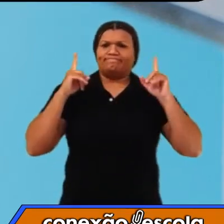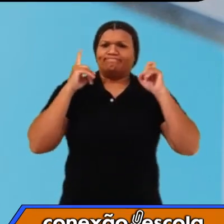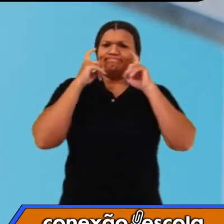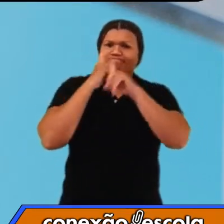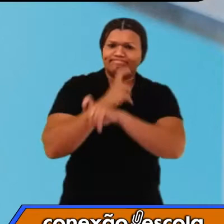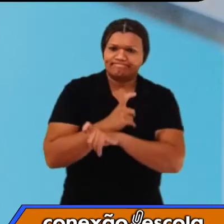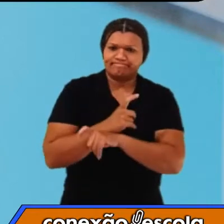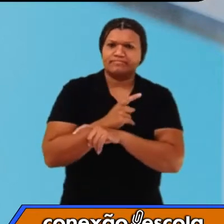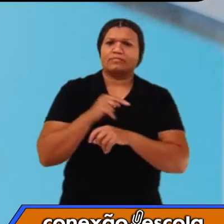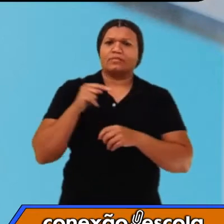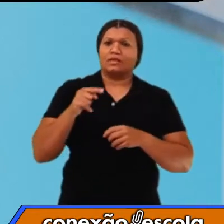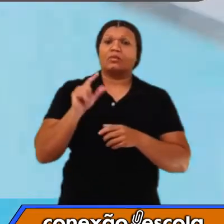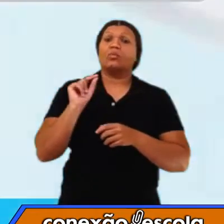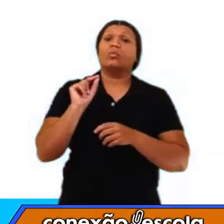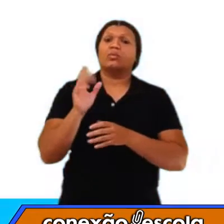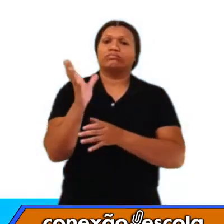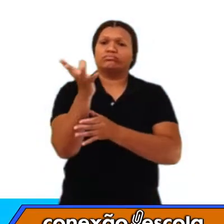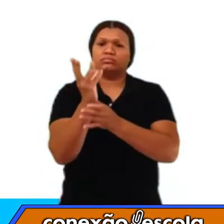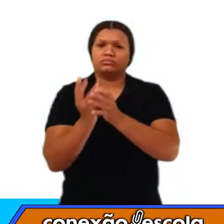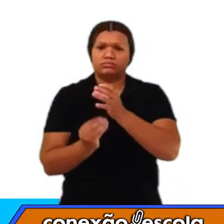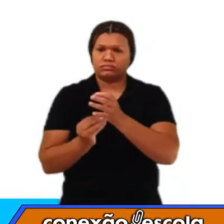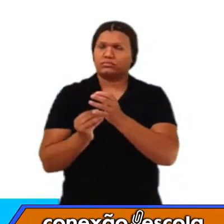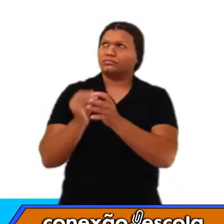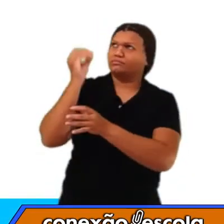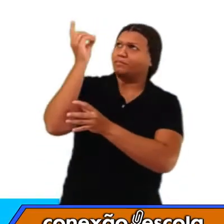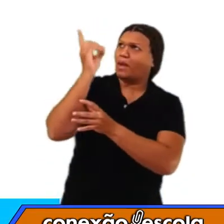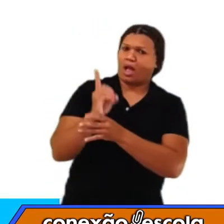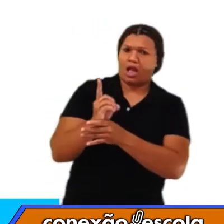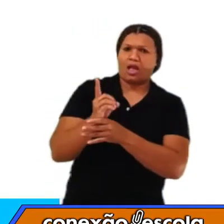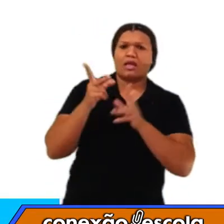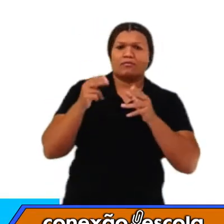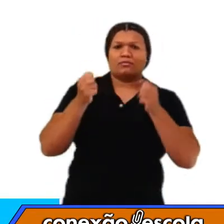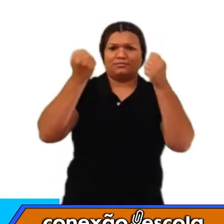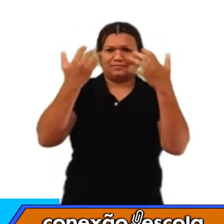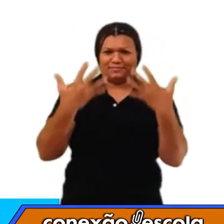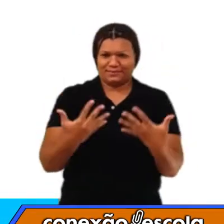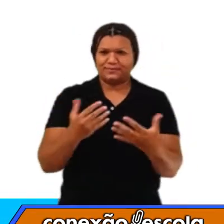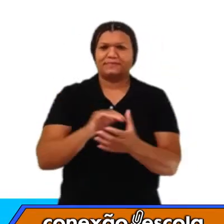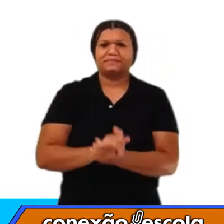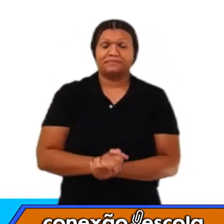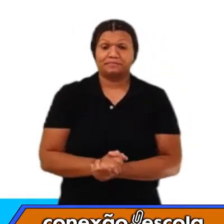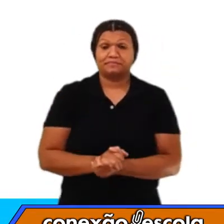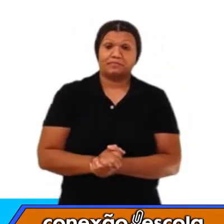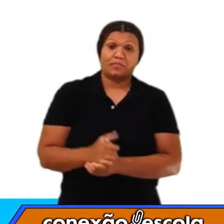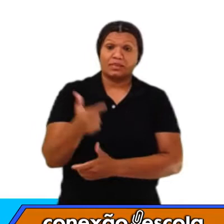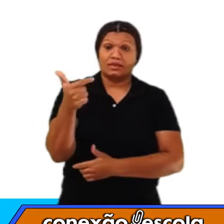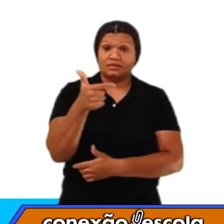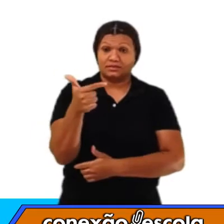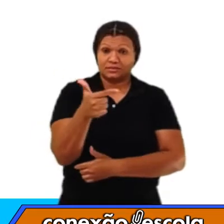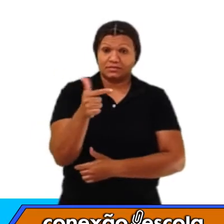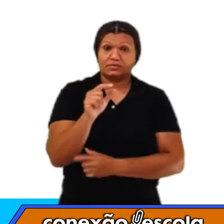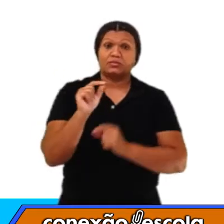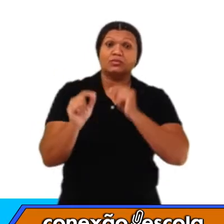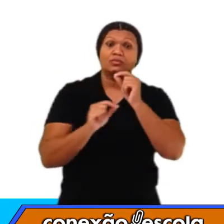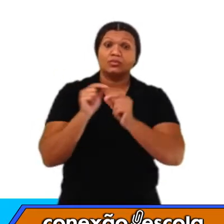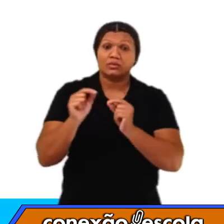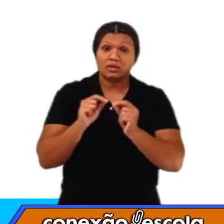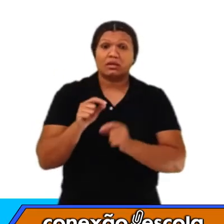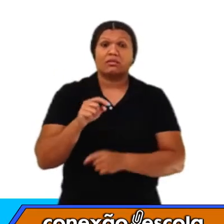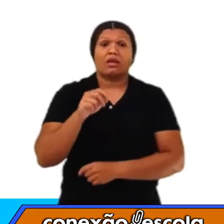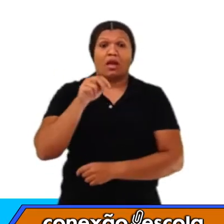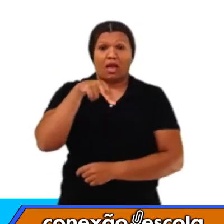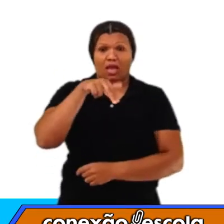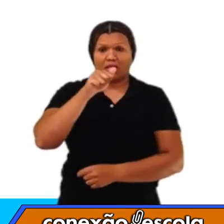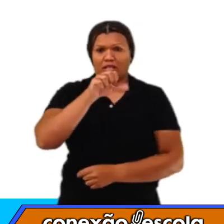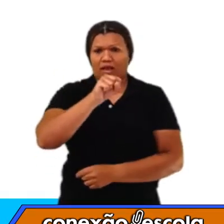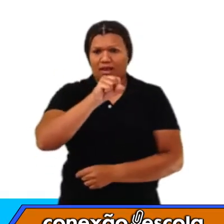de ozônio, que é filtrar os raios, como nós pontuamos aqui. Segundo avaliações da Agência Espacial